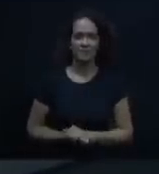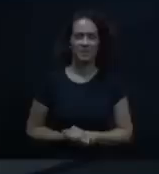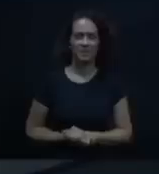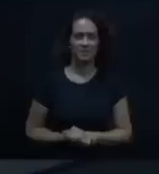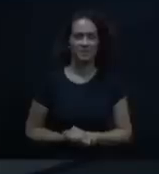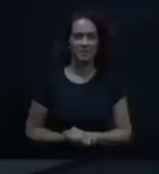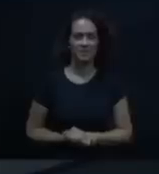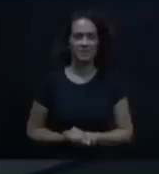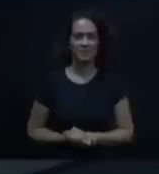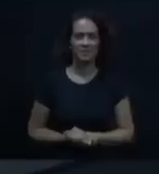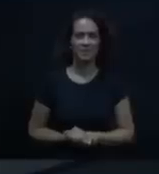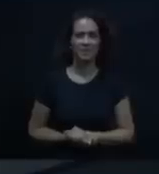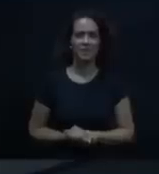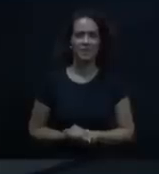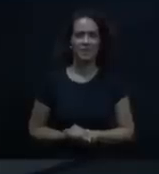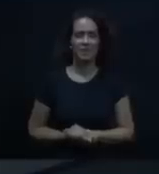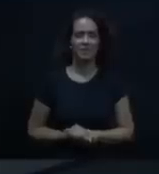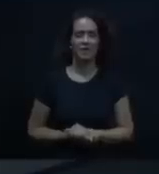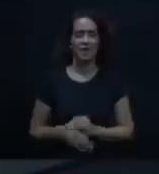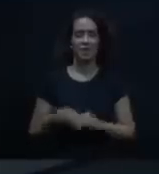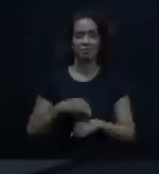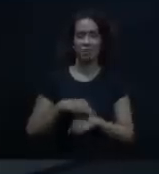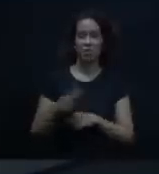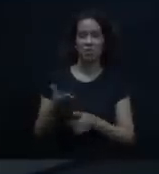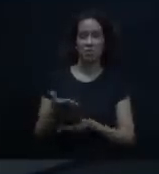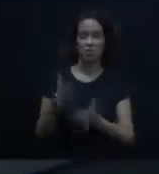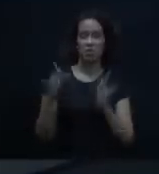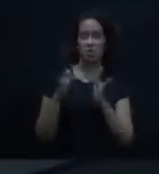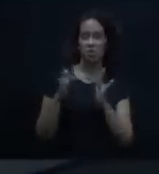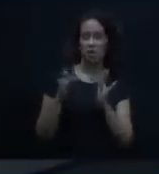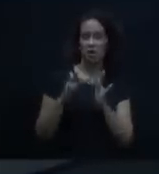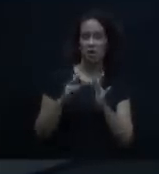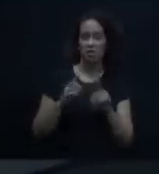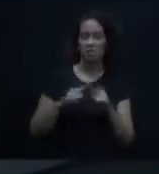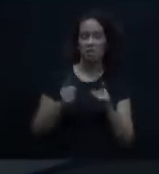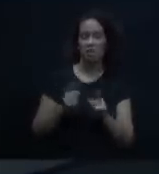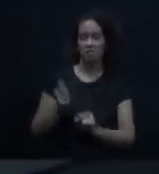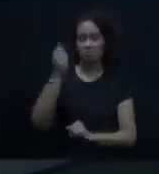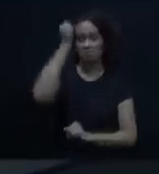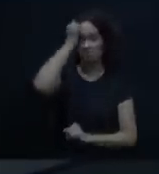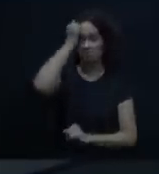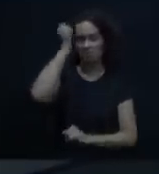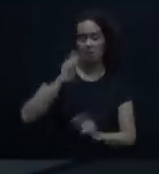Ela passou o contato, mas está arrependida, né? Não sou capaz de opinar.